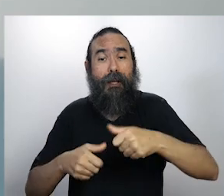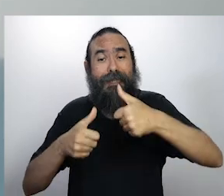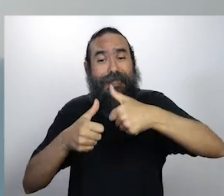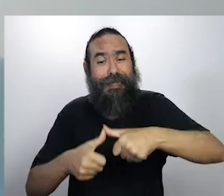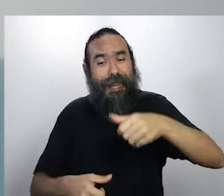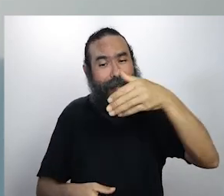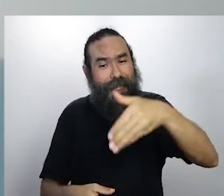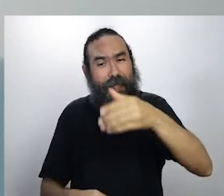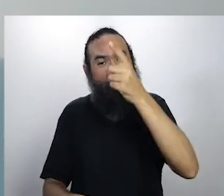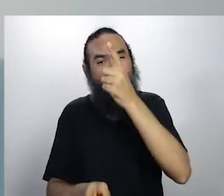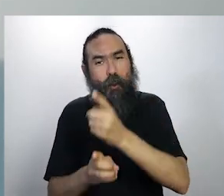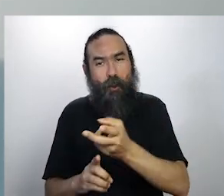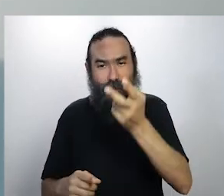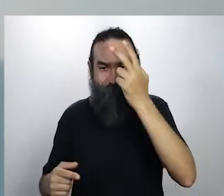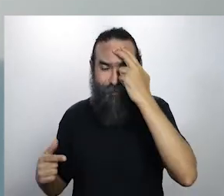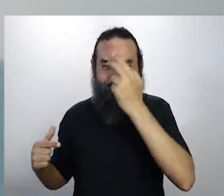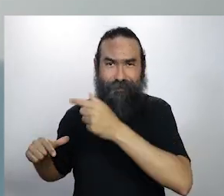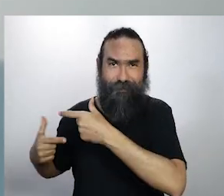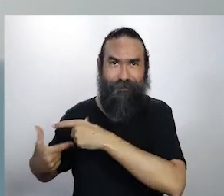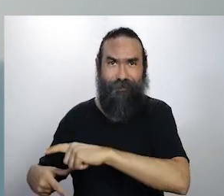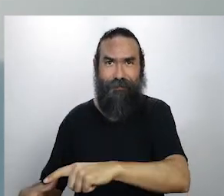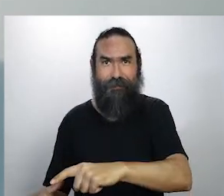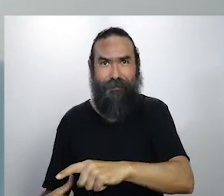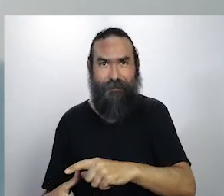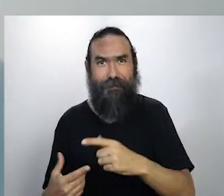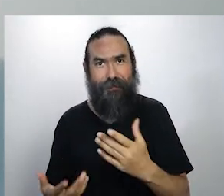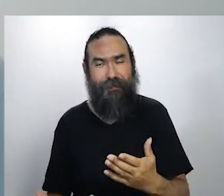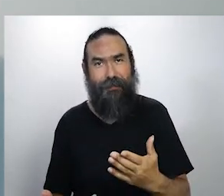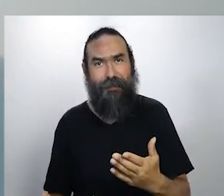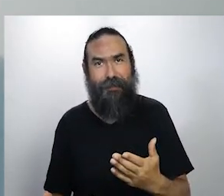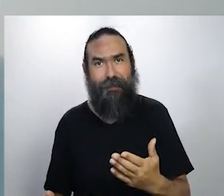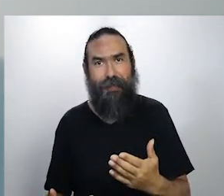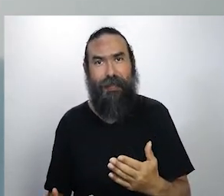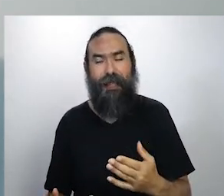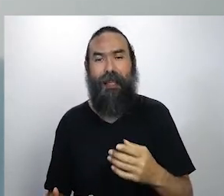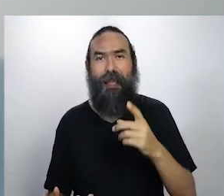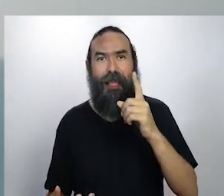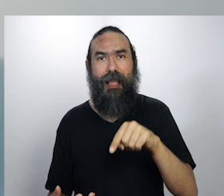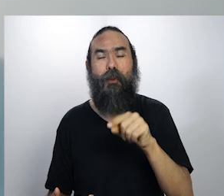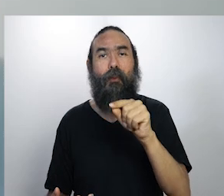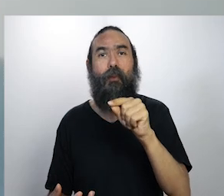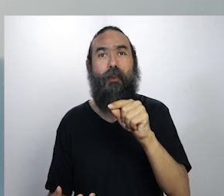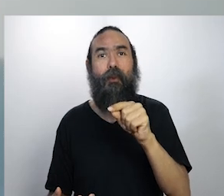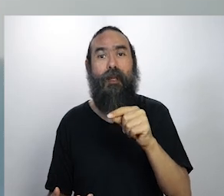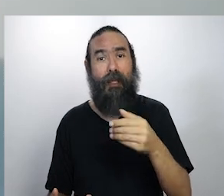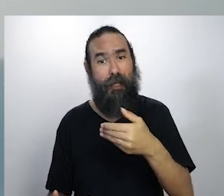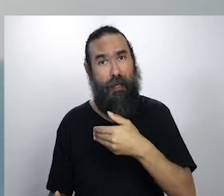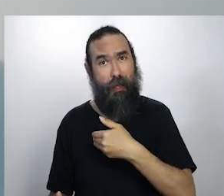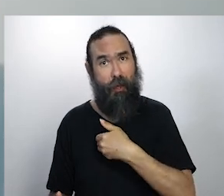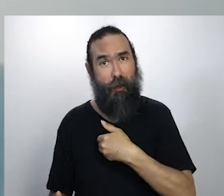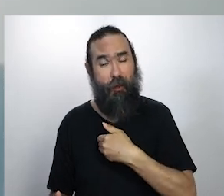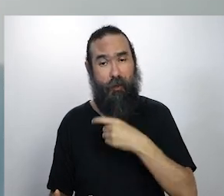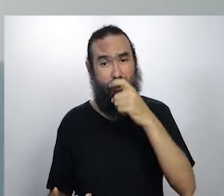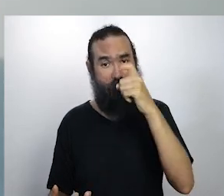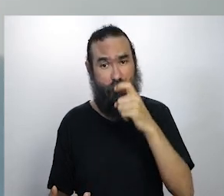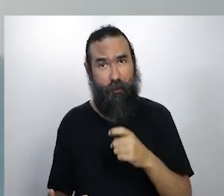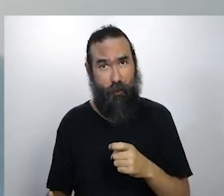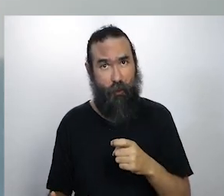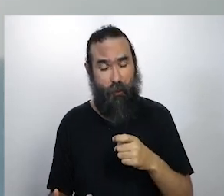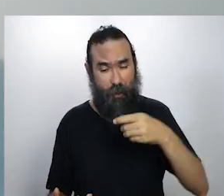participando do Encontro de Culturas, que a gente, de certa forma, a história da... Eu